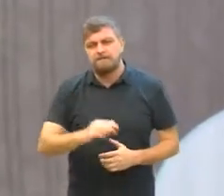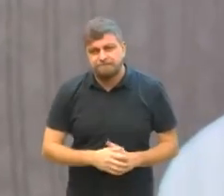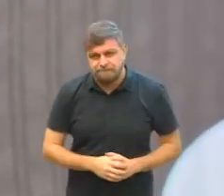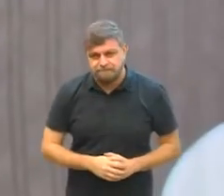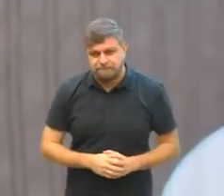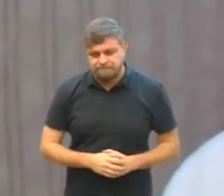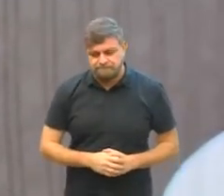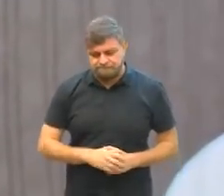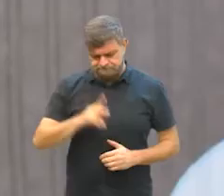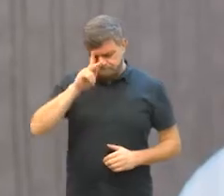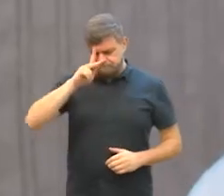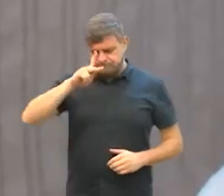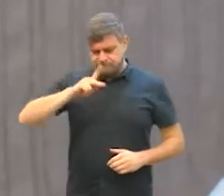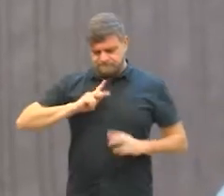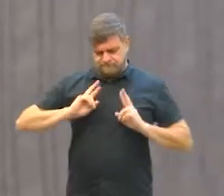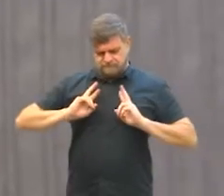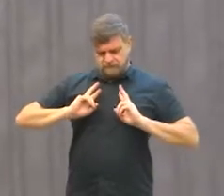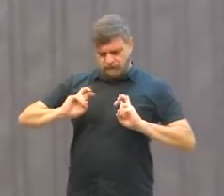de